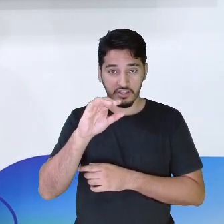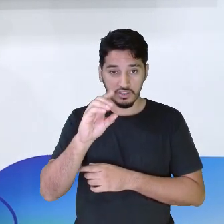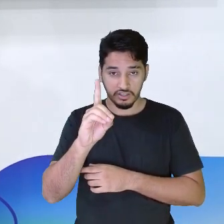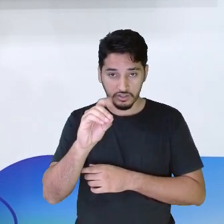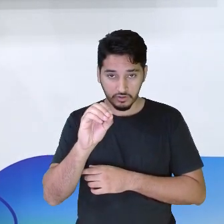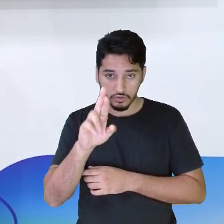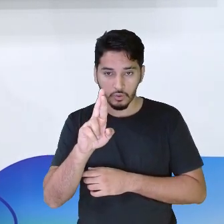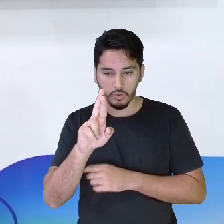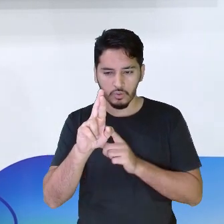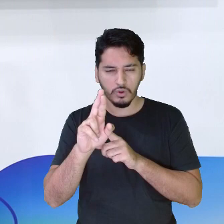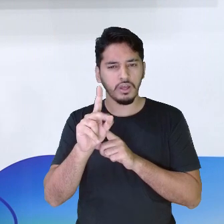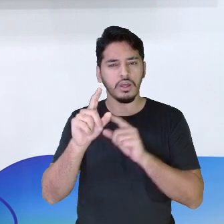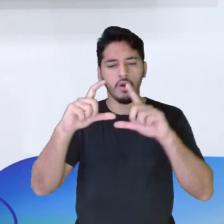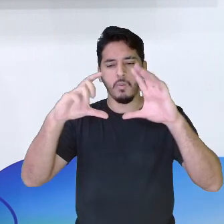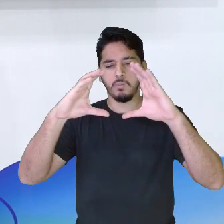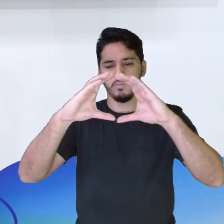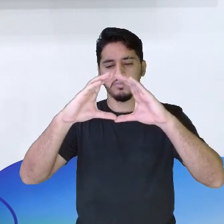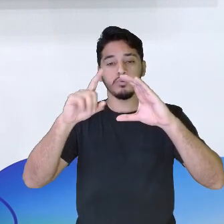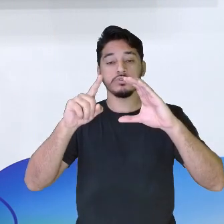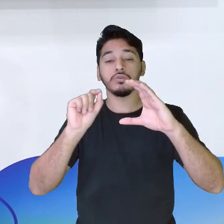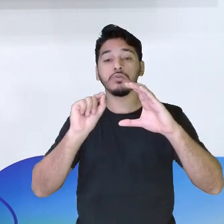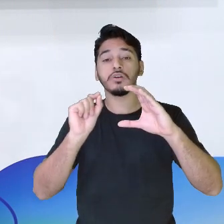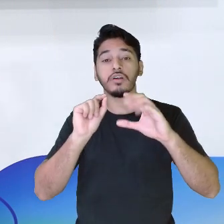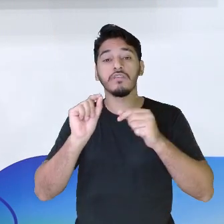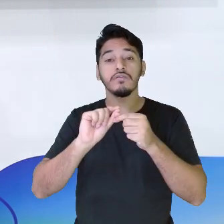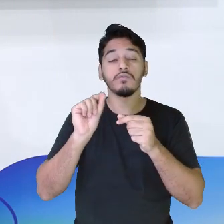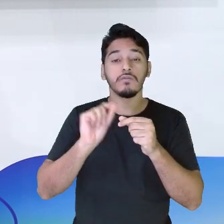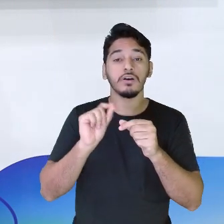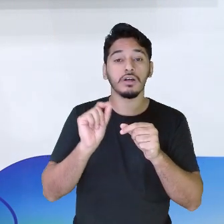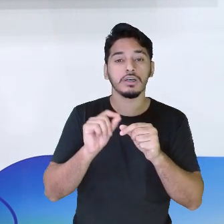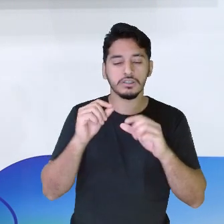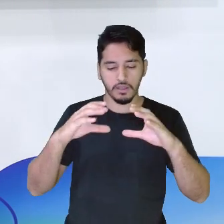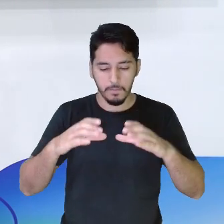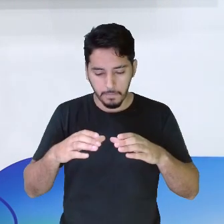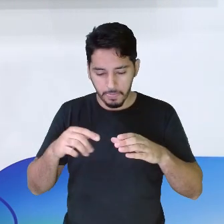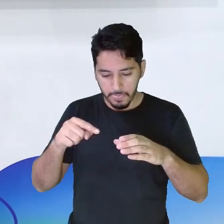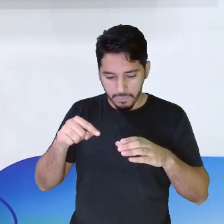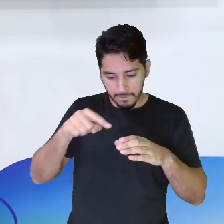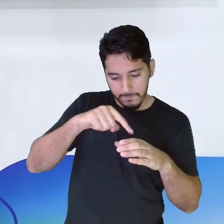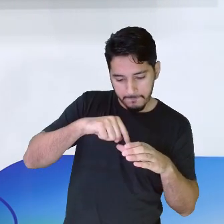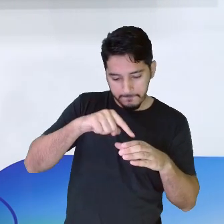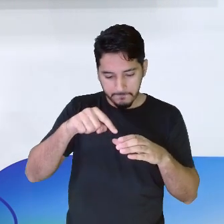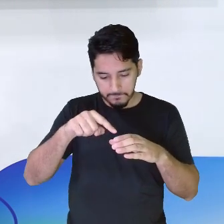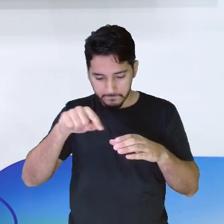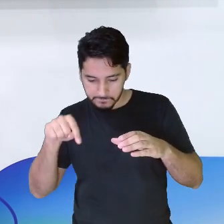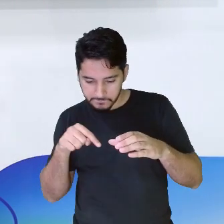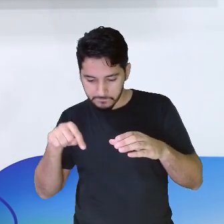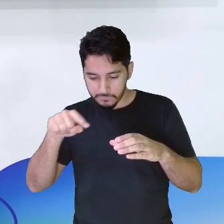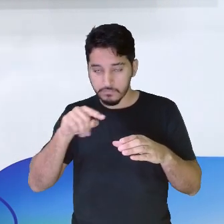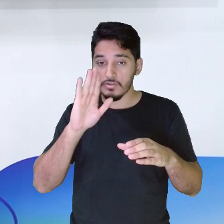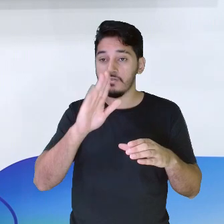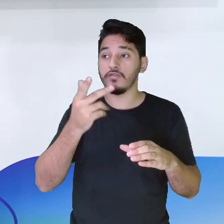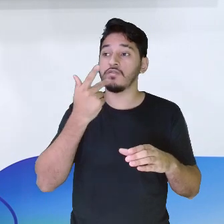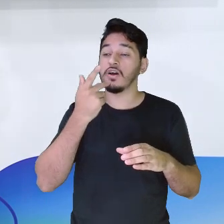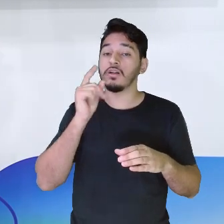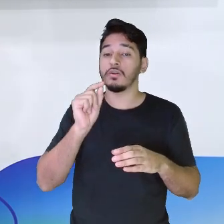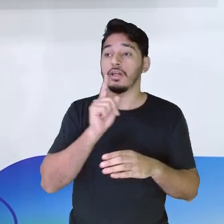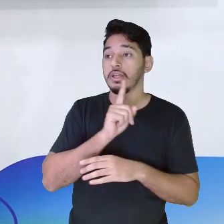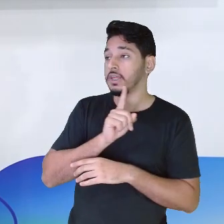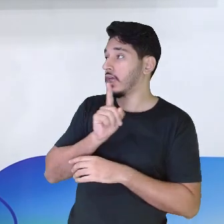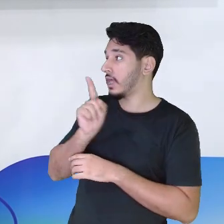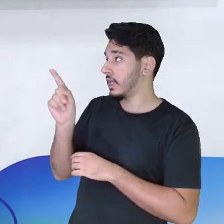ele serve para a gente fazer medições de ângulos, tá? E eu já vou adiantando que